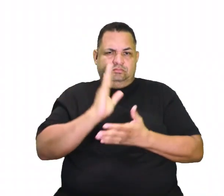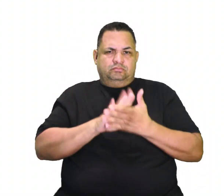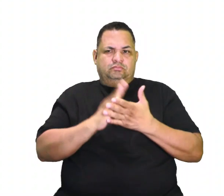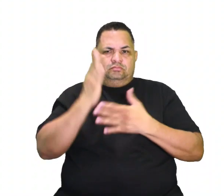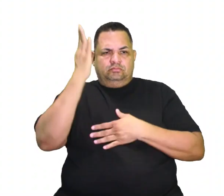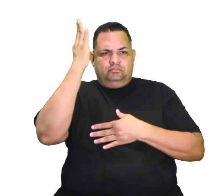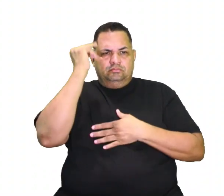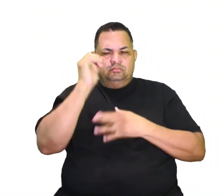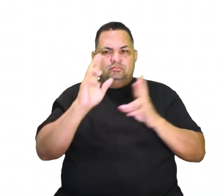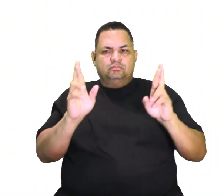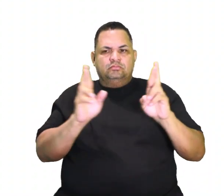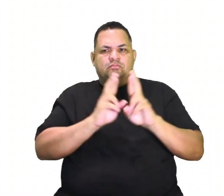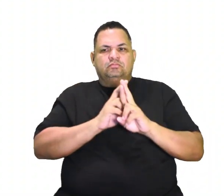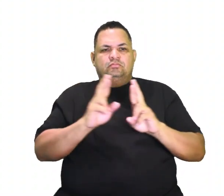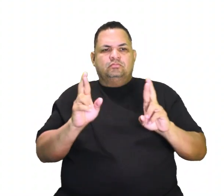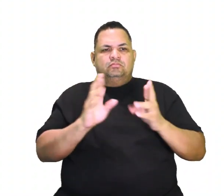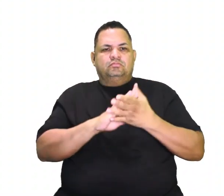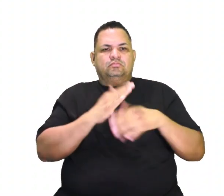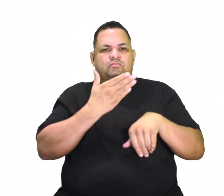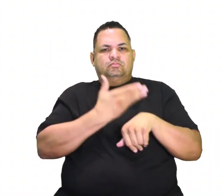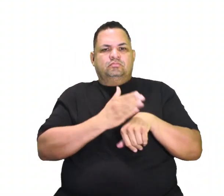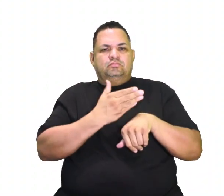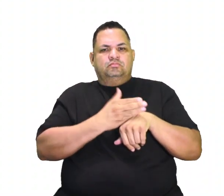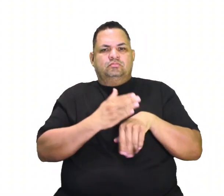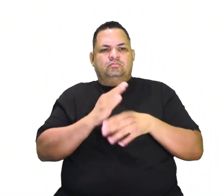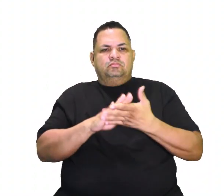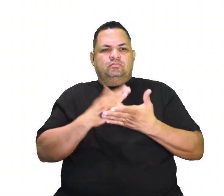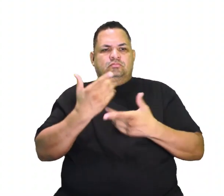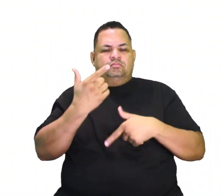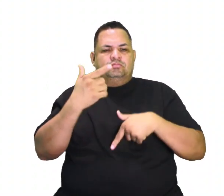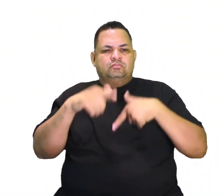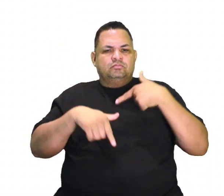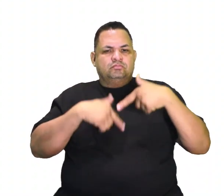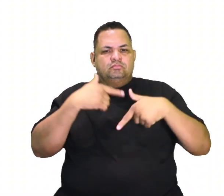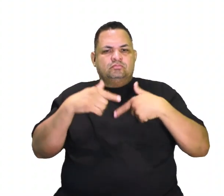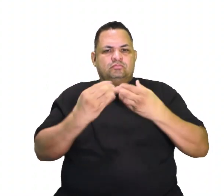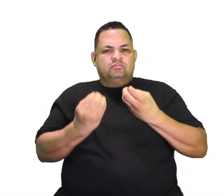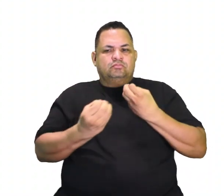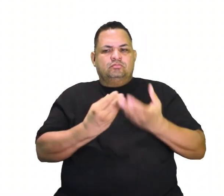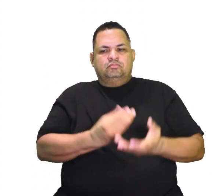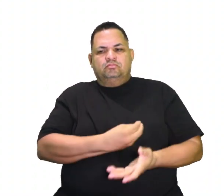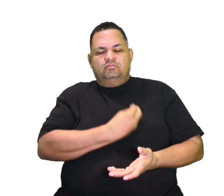está relacionado às práticas, às produções, modo de vida,